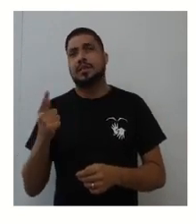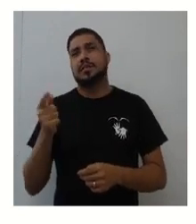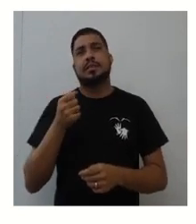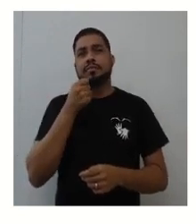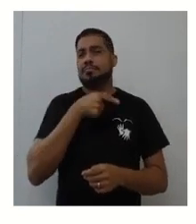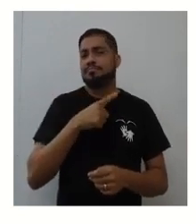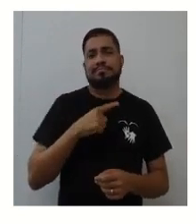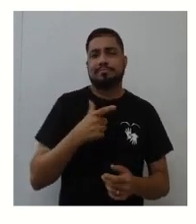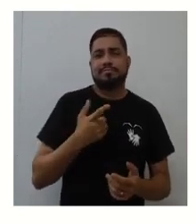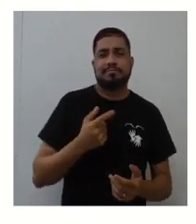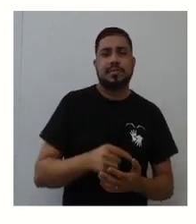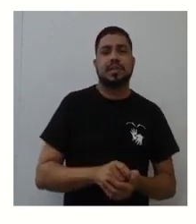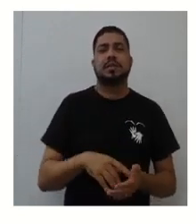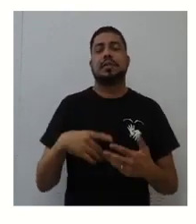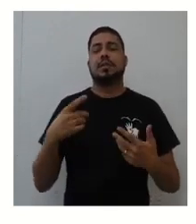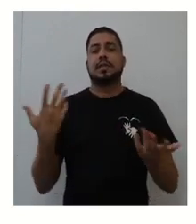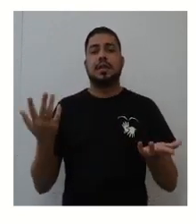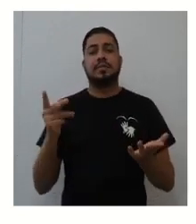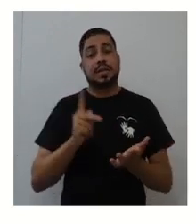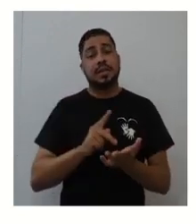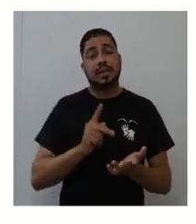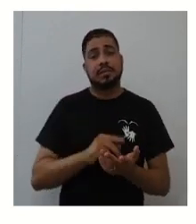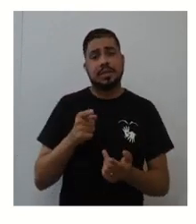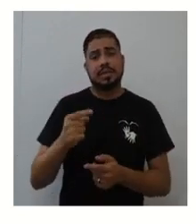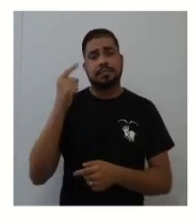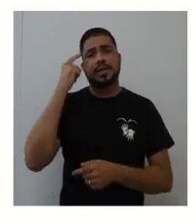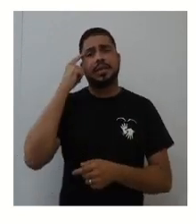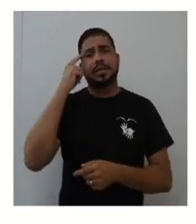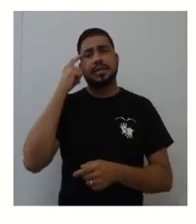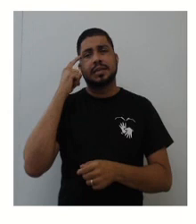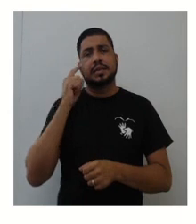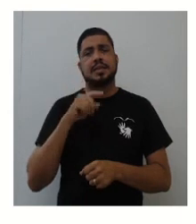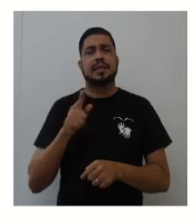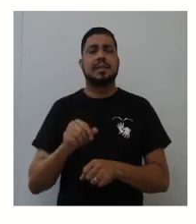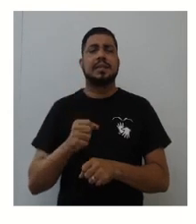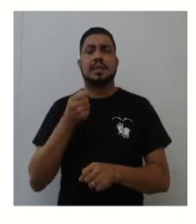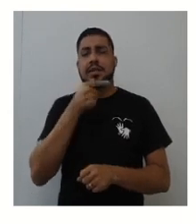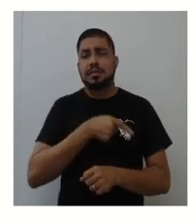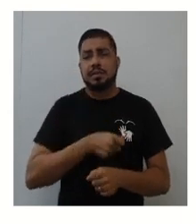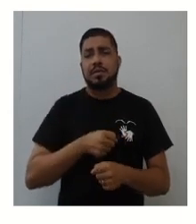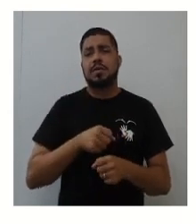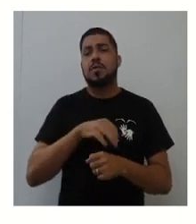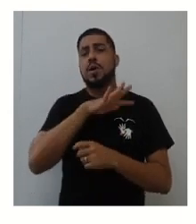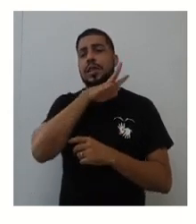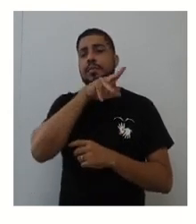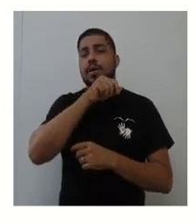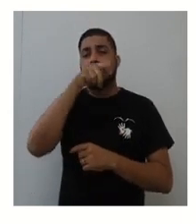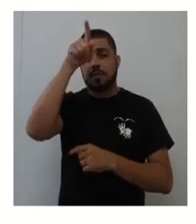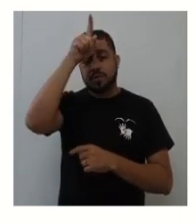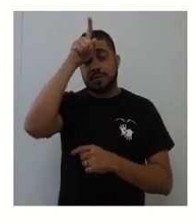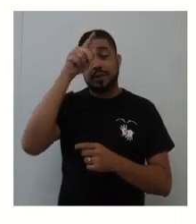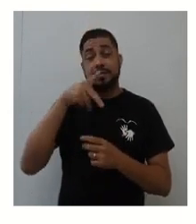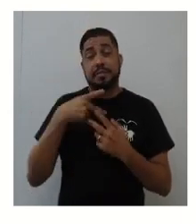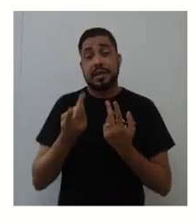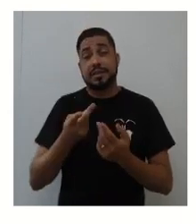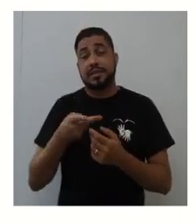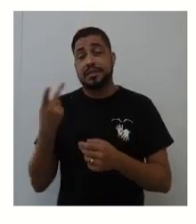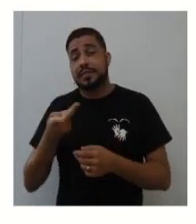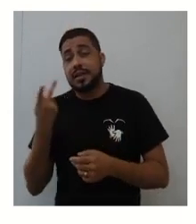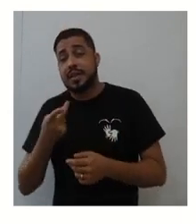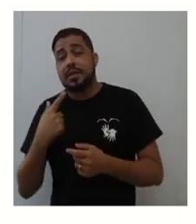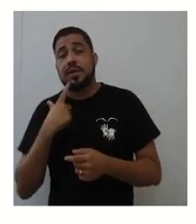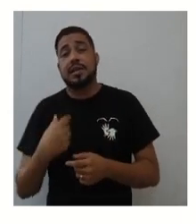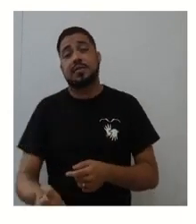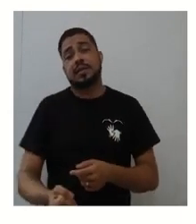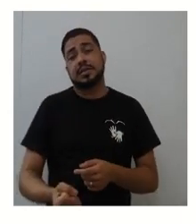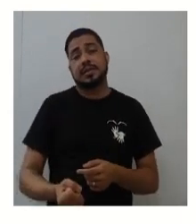na verdade, né, você espera que ele conte uma piada sobre o animal pônei, mas ele acaba fazendo uma piada com